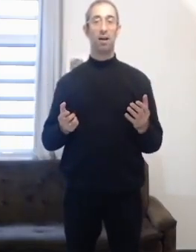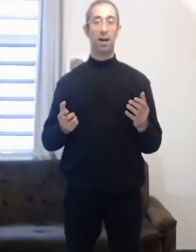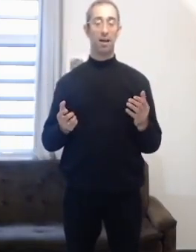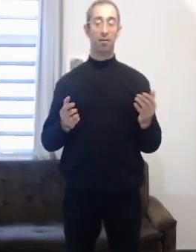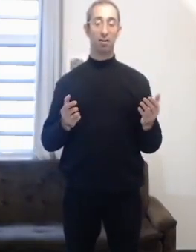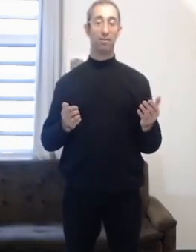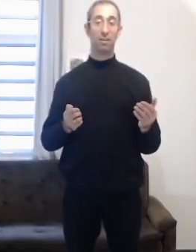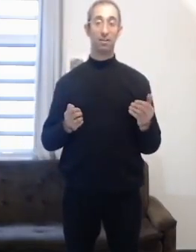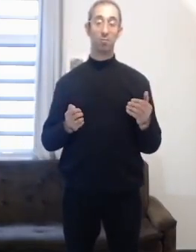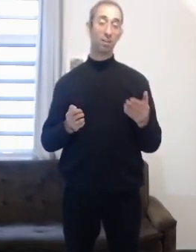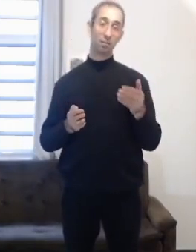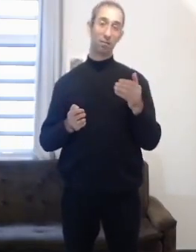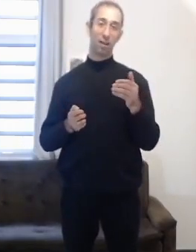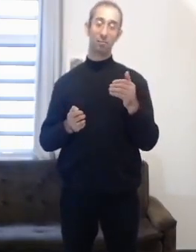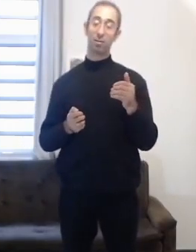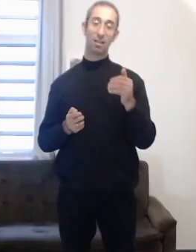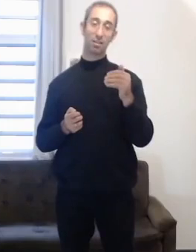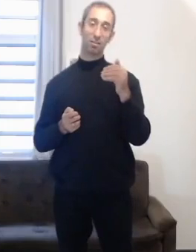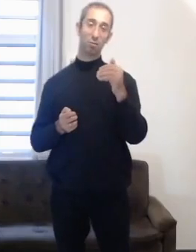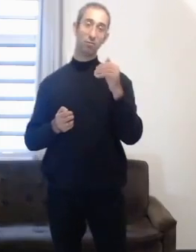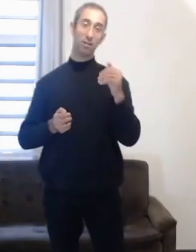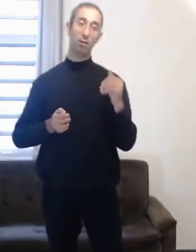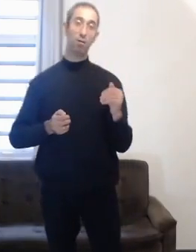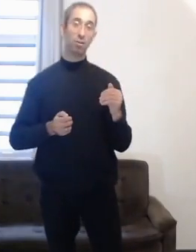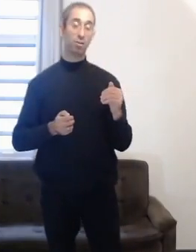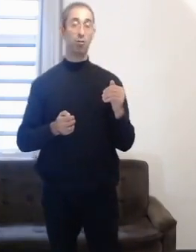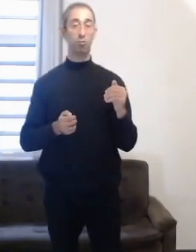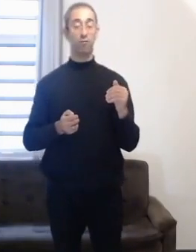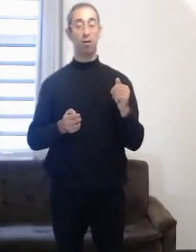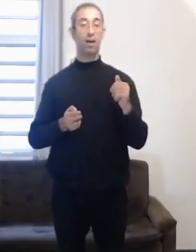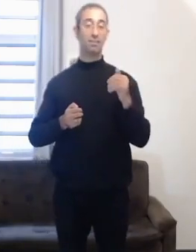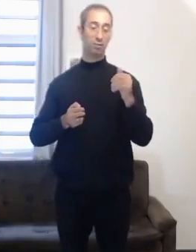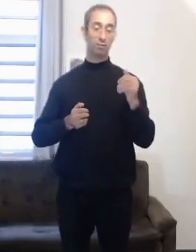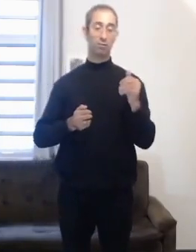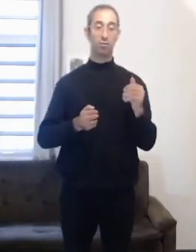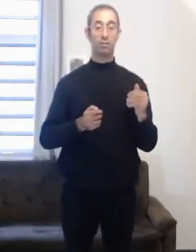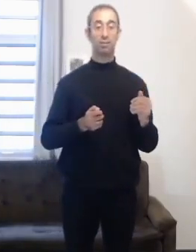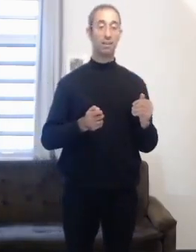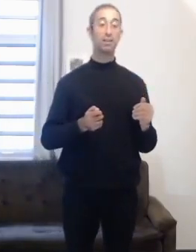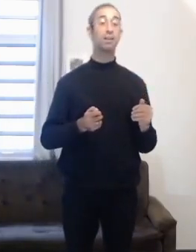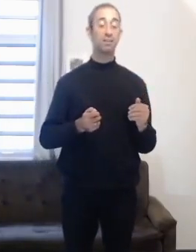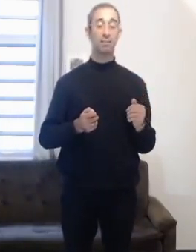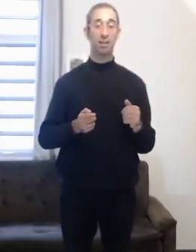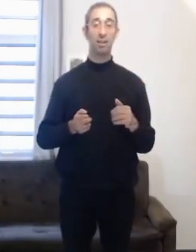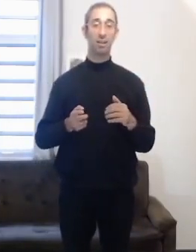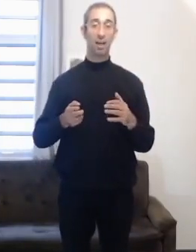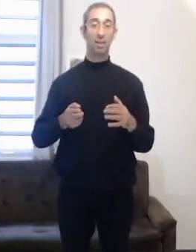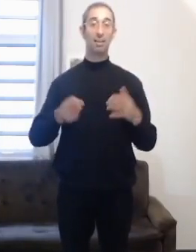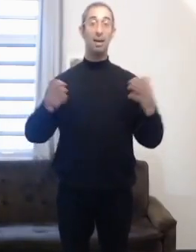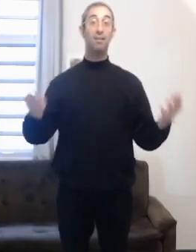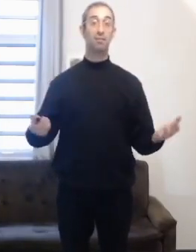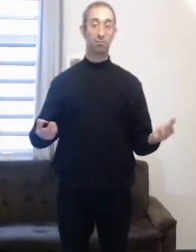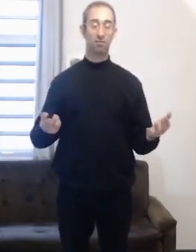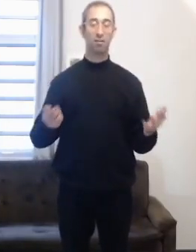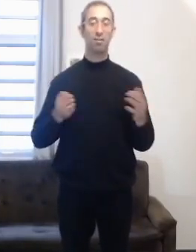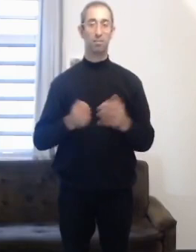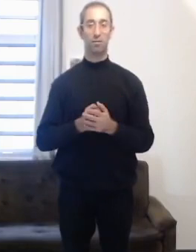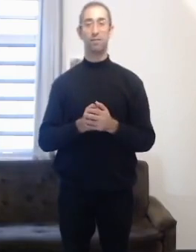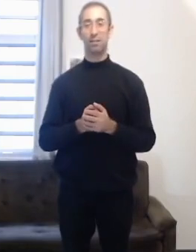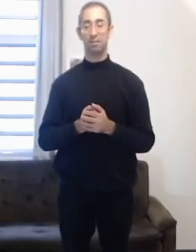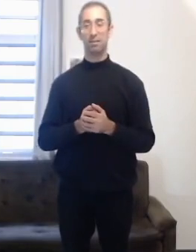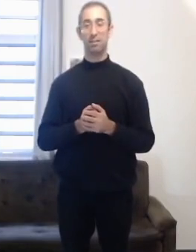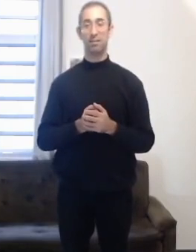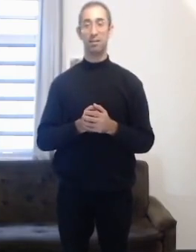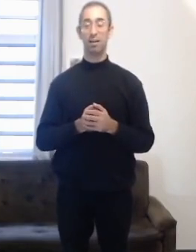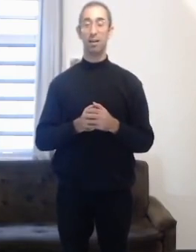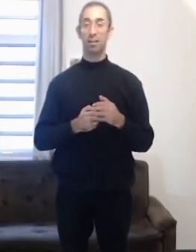né, a nossa validação. Muitas vezes é muito interessante, assim, no final do artigo, o autor fala, ó, essas são as fontes de incerteza, né, que ainda restam depois